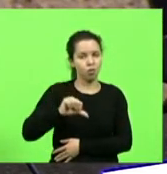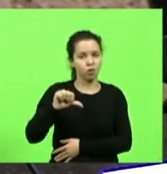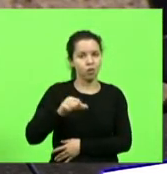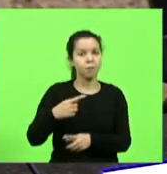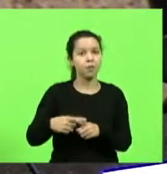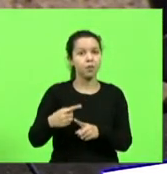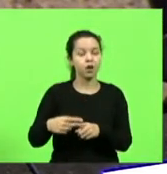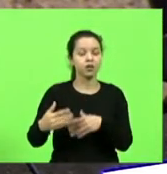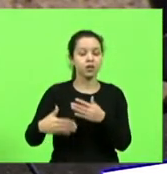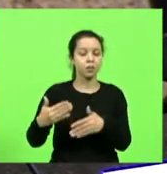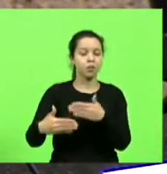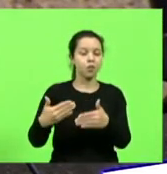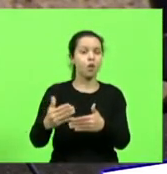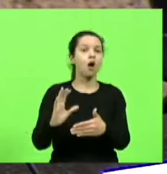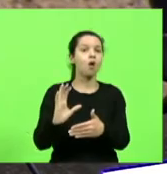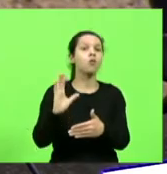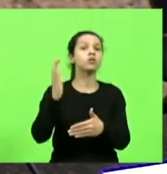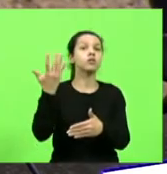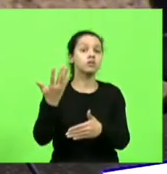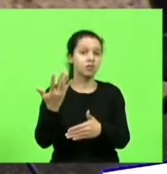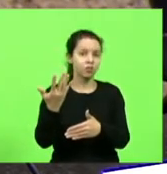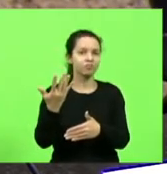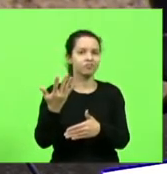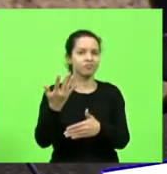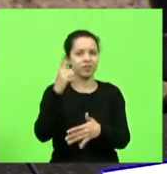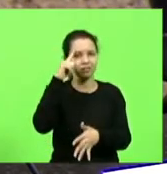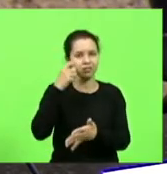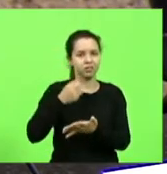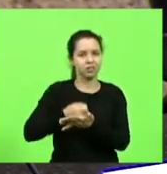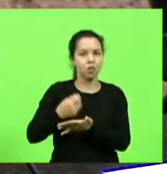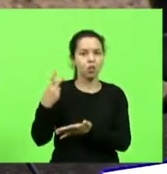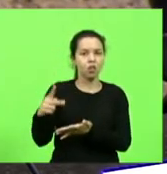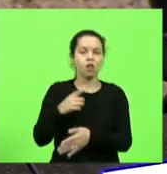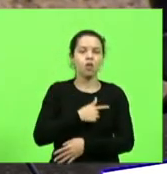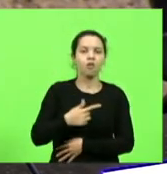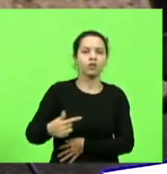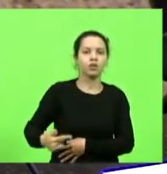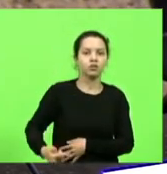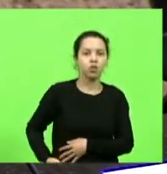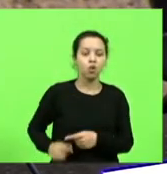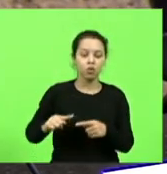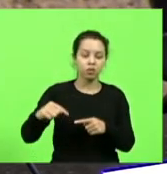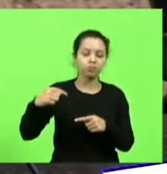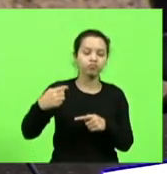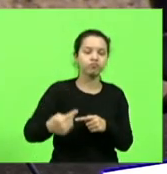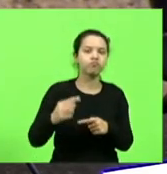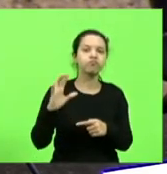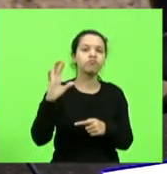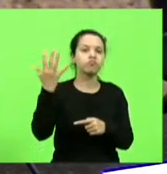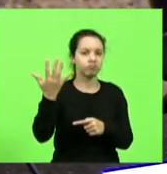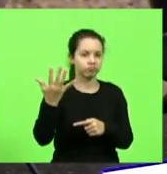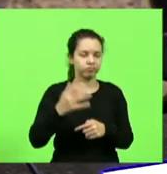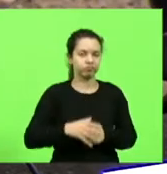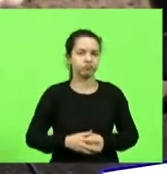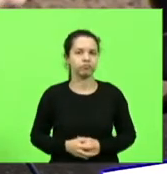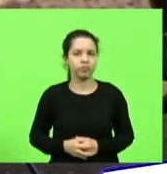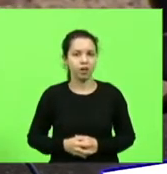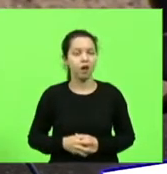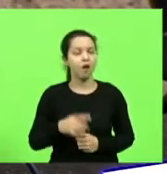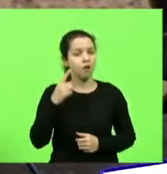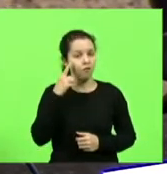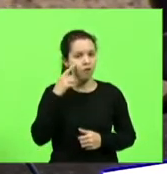sequência da decisão do governador Moisés de investir dinheiro em Santa Catarina? Vamos analisar a sequência dos